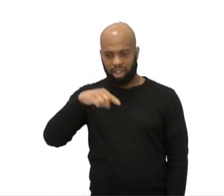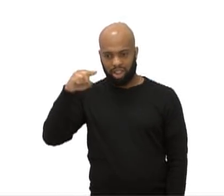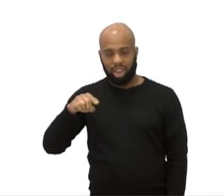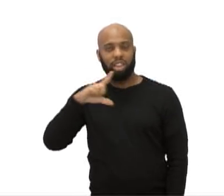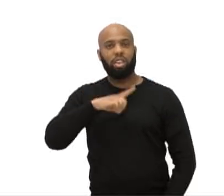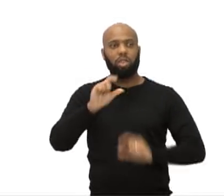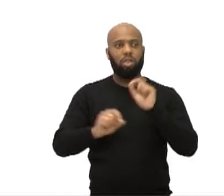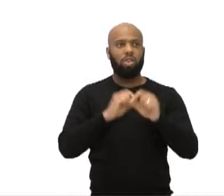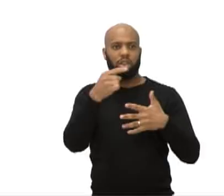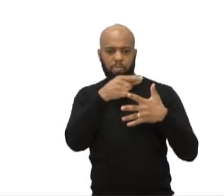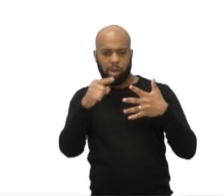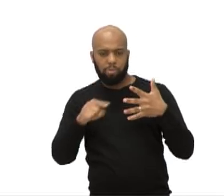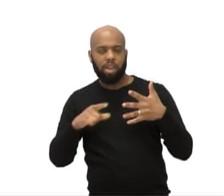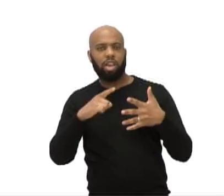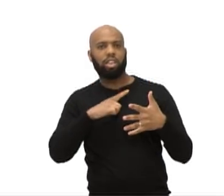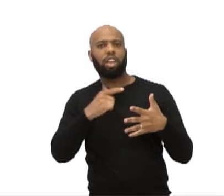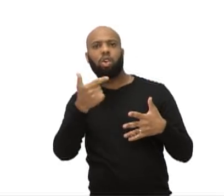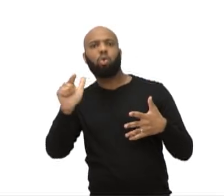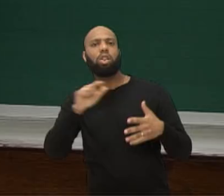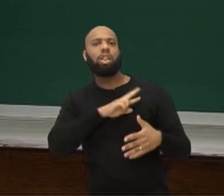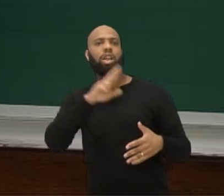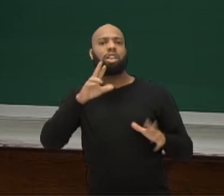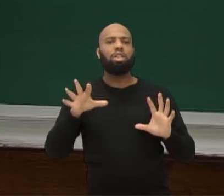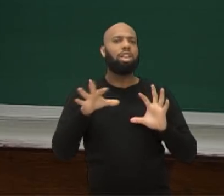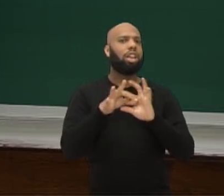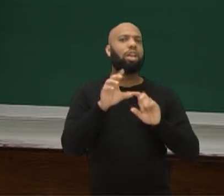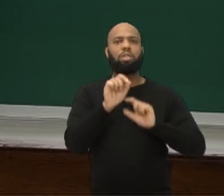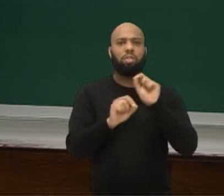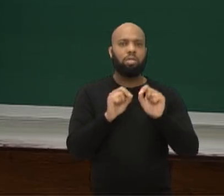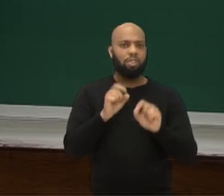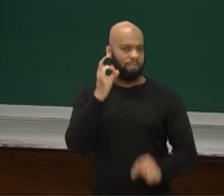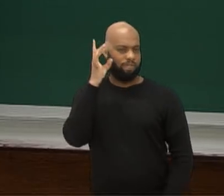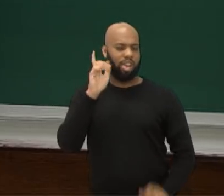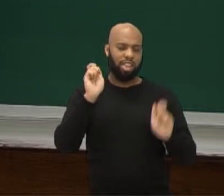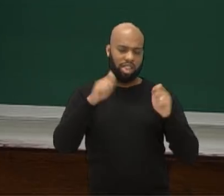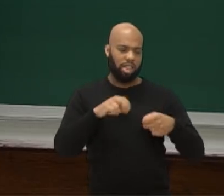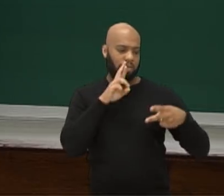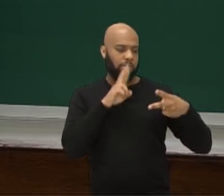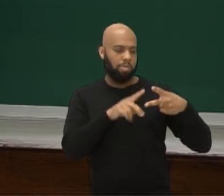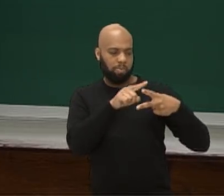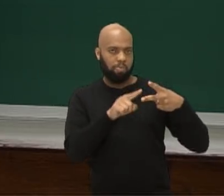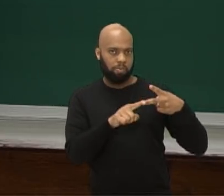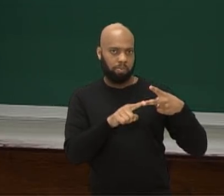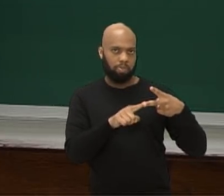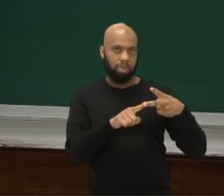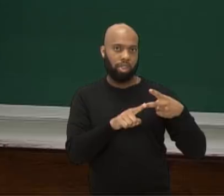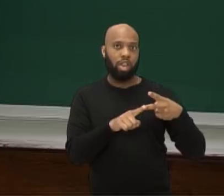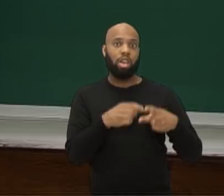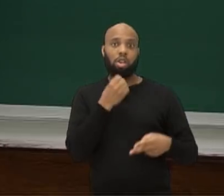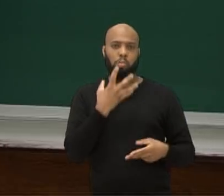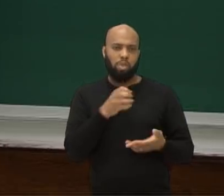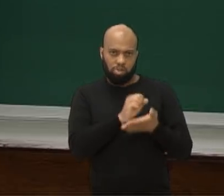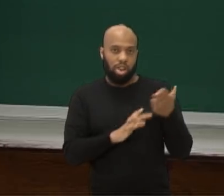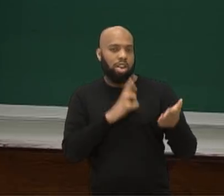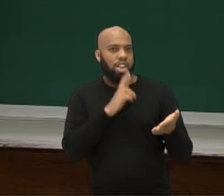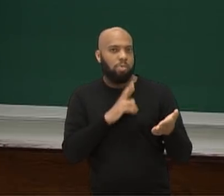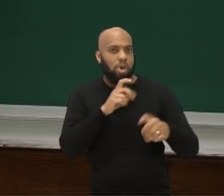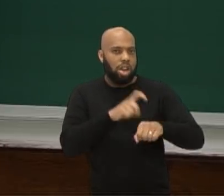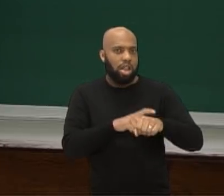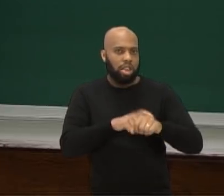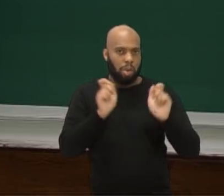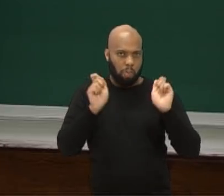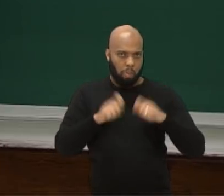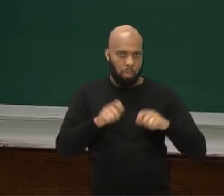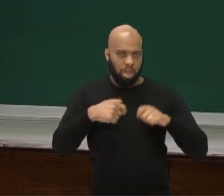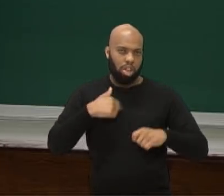por elementos de quais religiões? Tá fácil, hein? Dá para responder tranquilo. Boa atividade, aproveite o tempo e